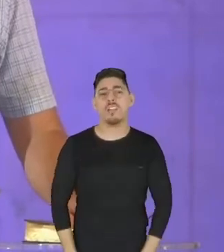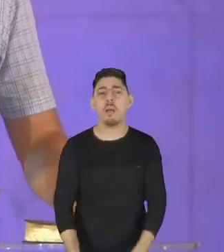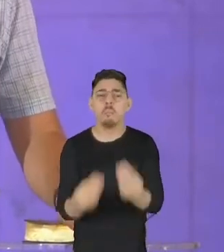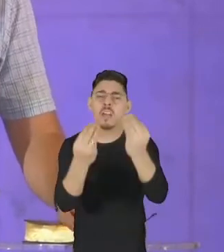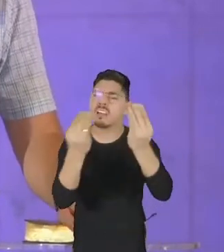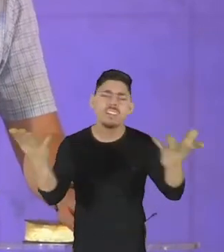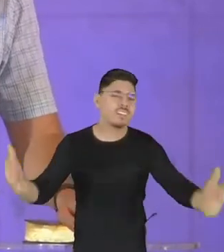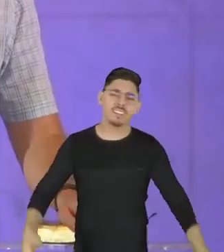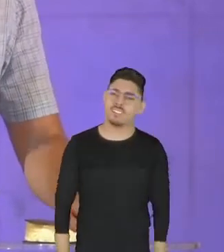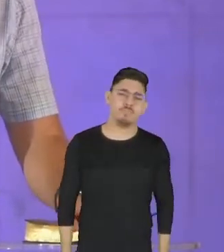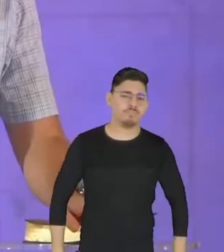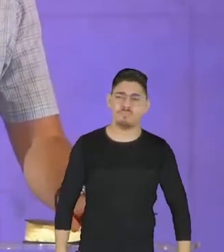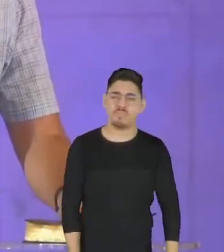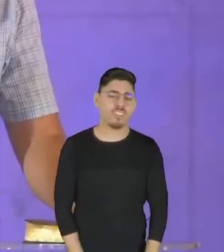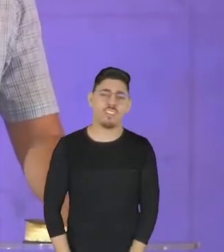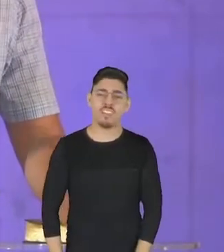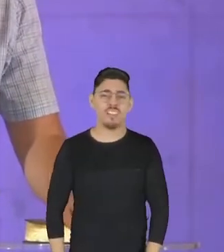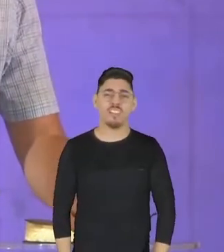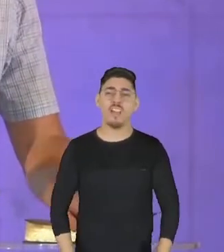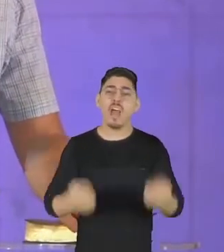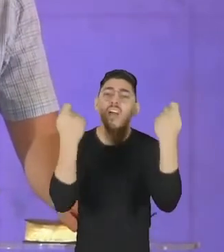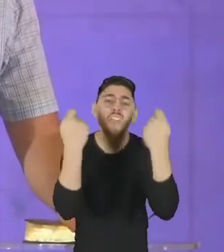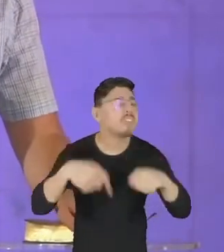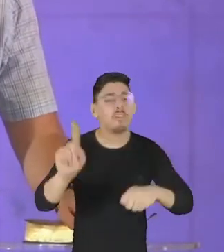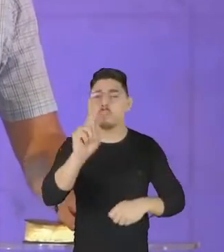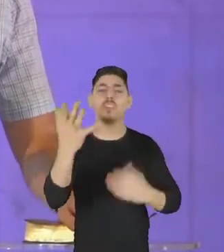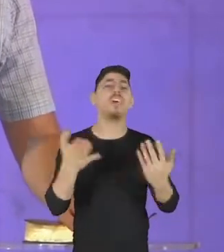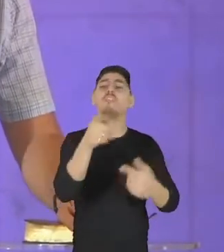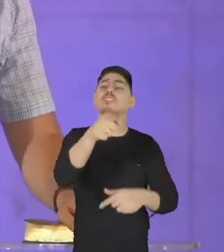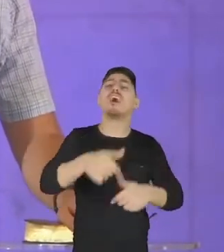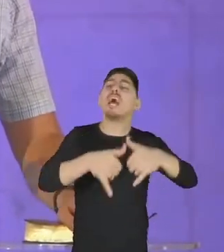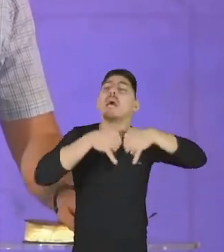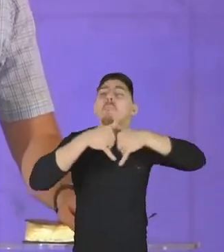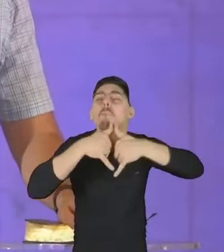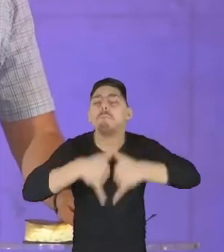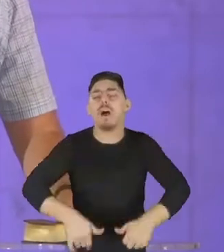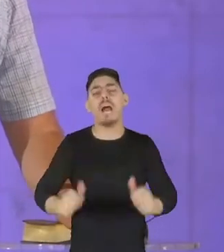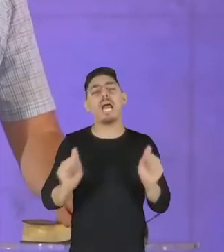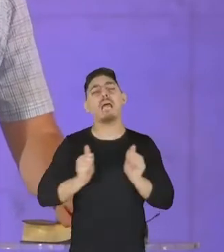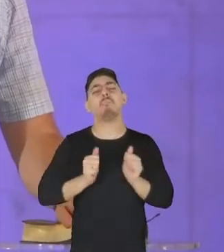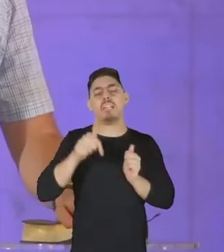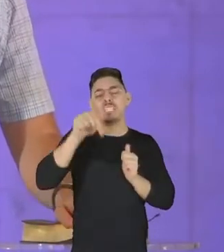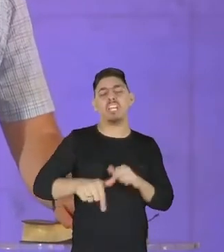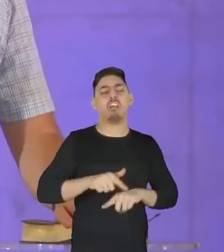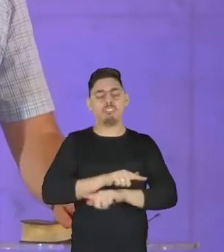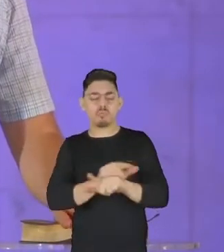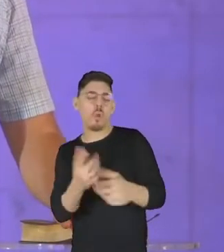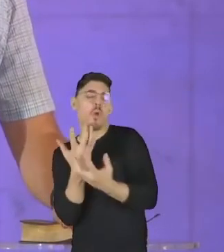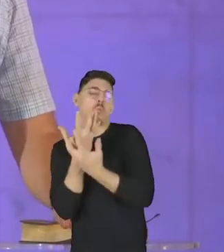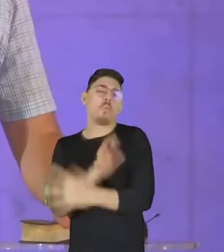Não há motivos para você permanecer neste deserto da desobediência, da incredulidade.